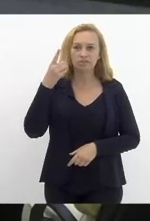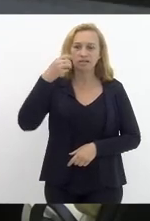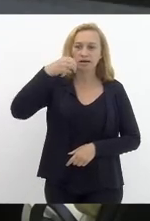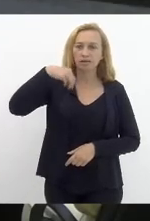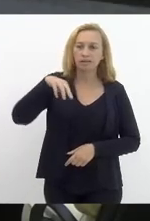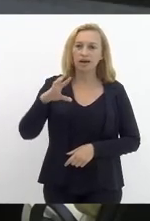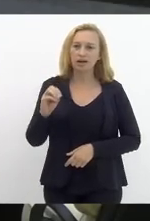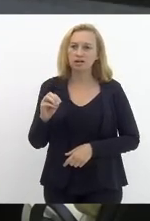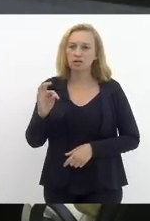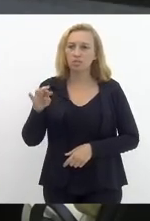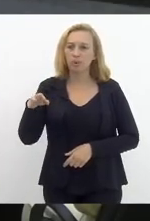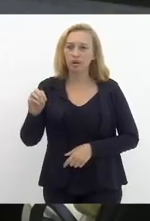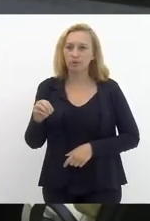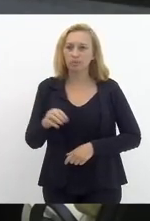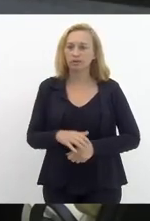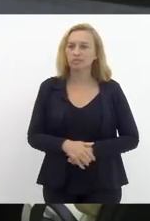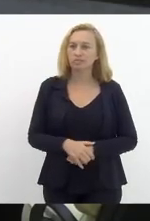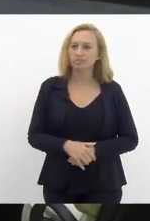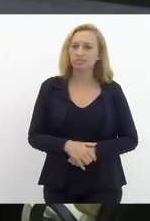da